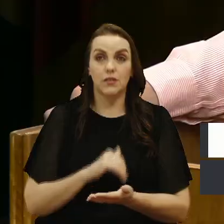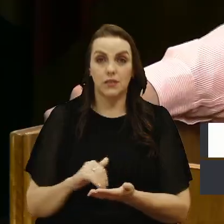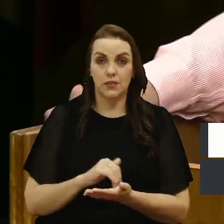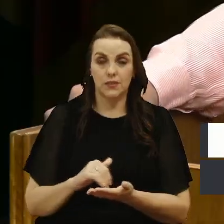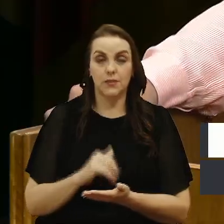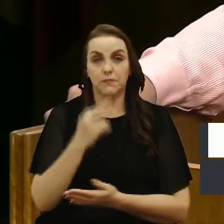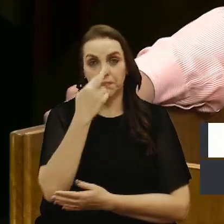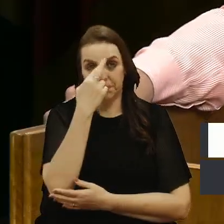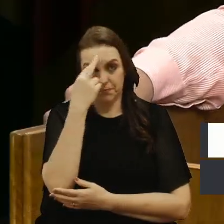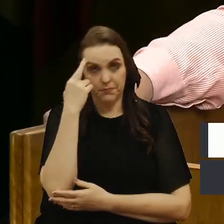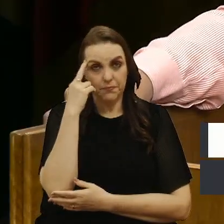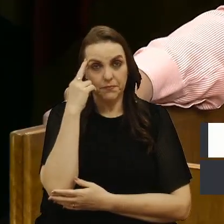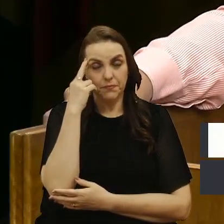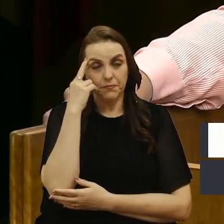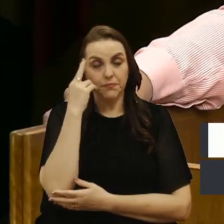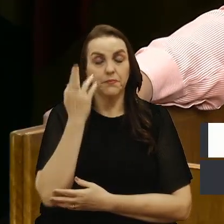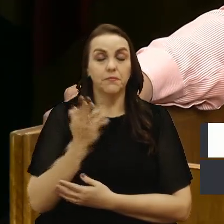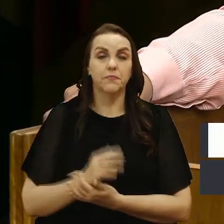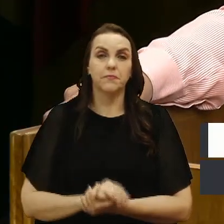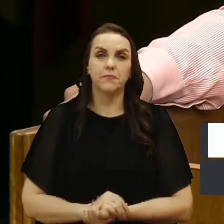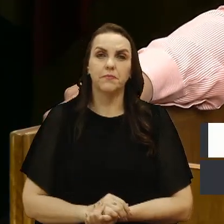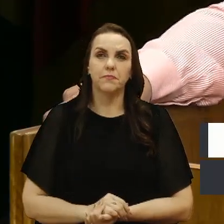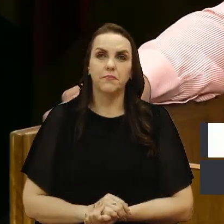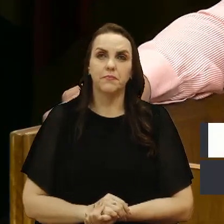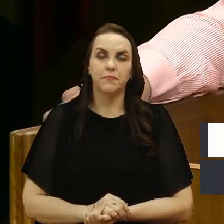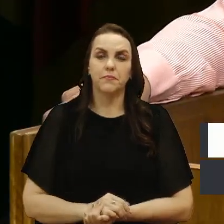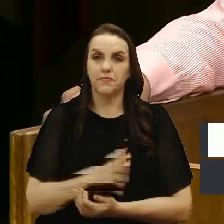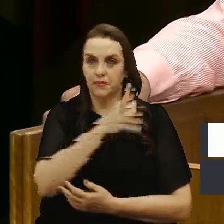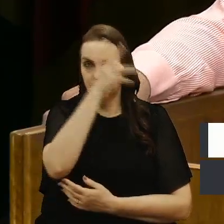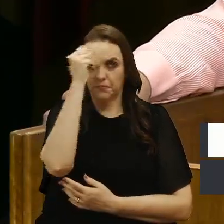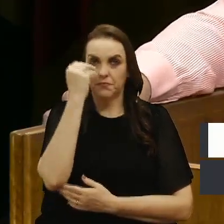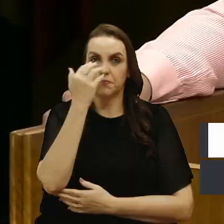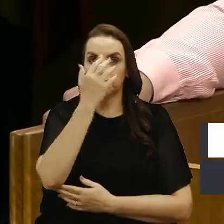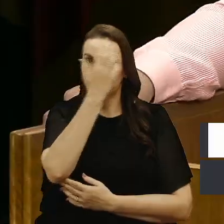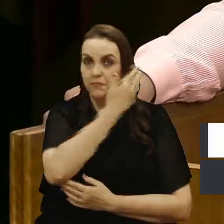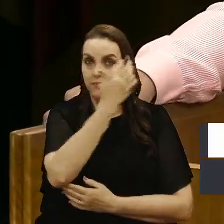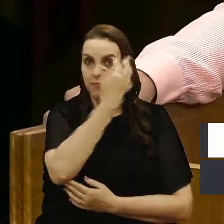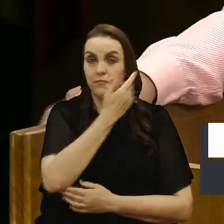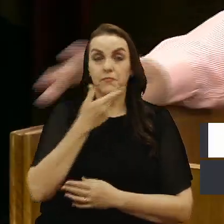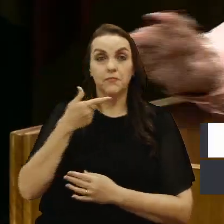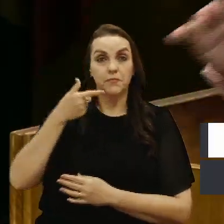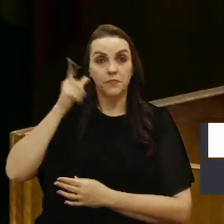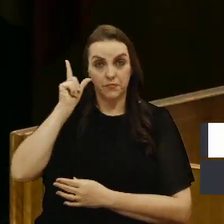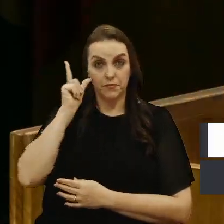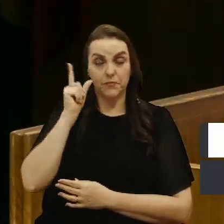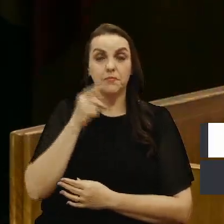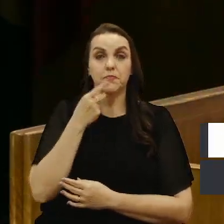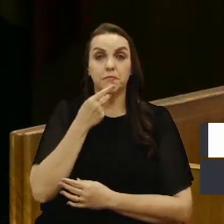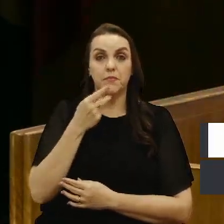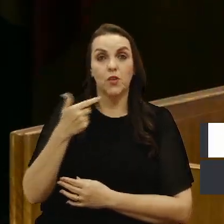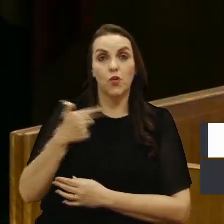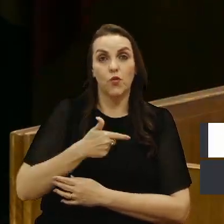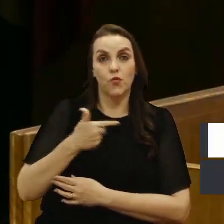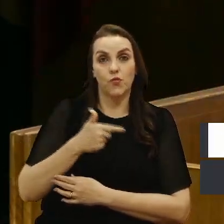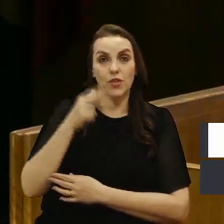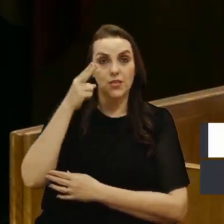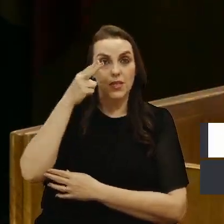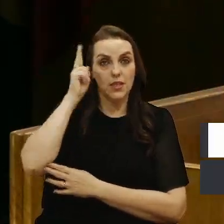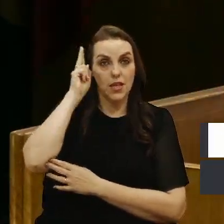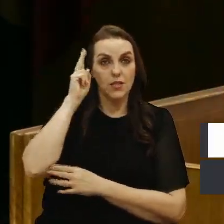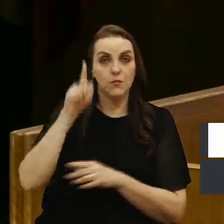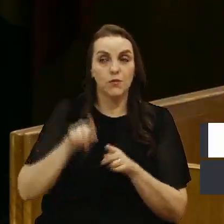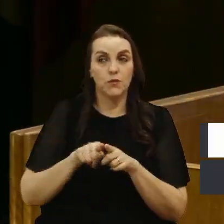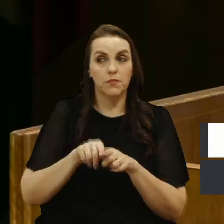Rafael Bueno e o prefeito Adiló ontem, tinha falado com o vice Nespolo. Essa é uma